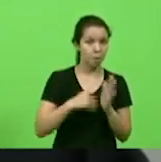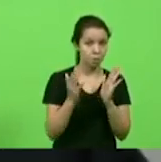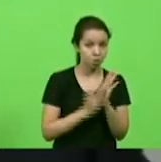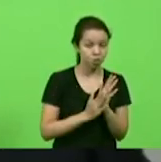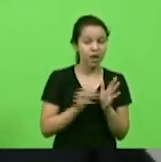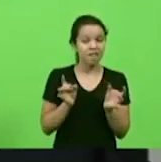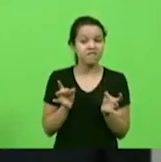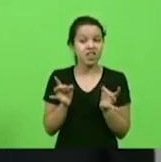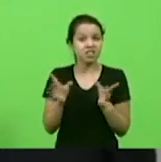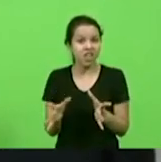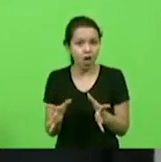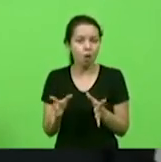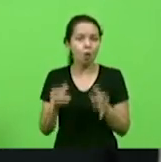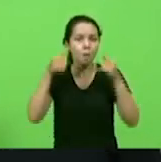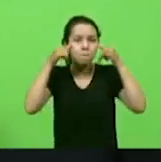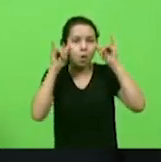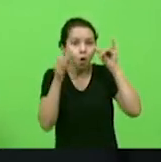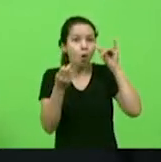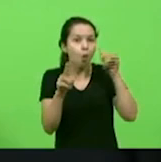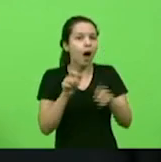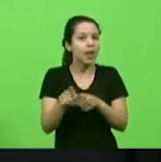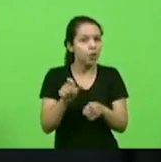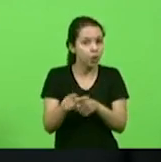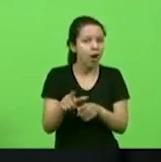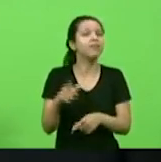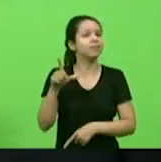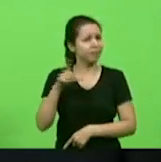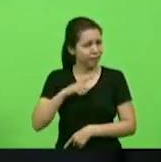ou alugar, pasmem, tem pessoas que